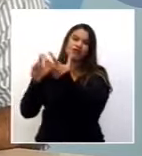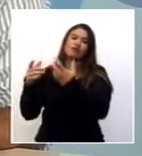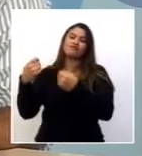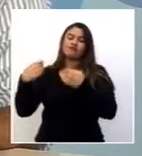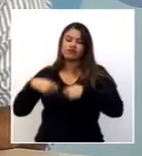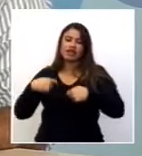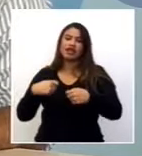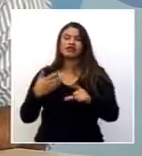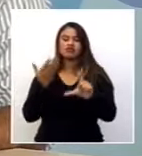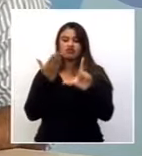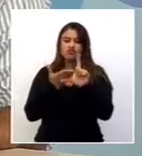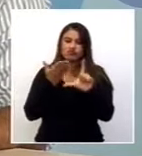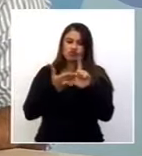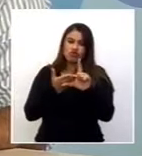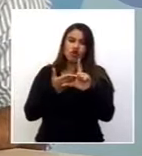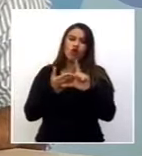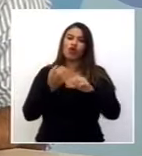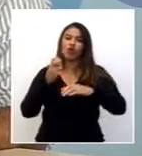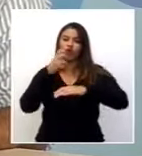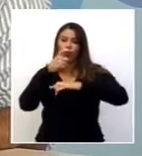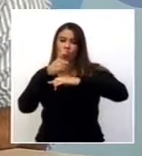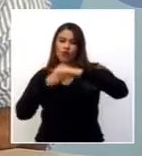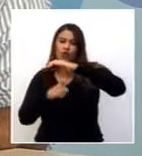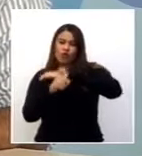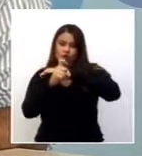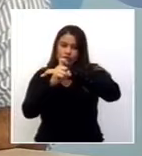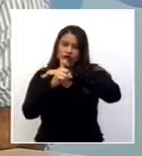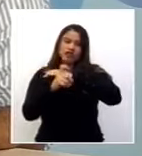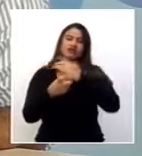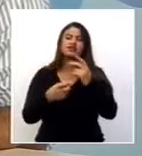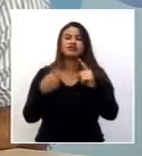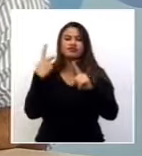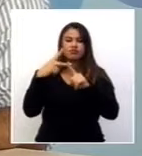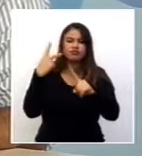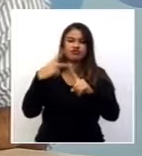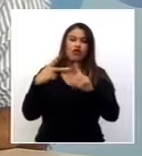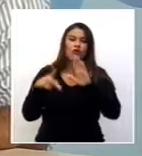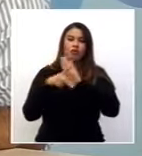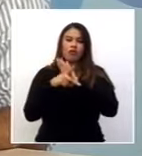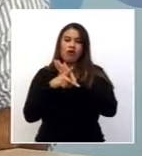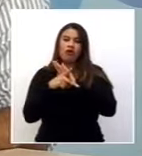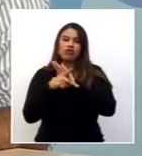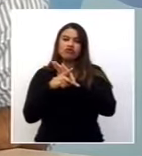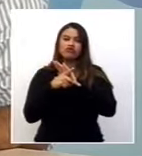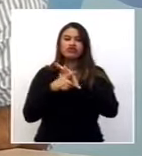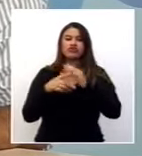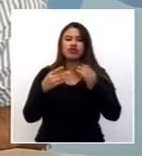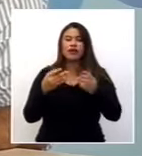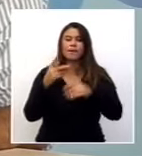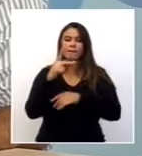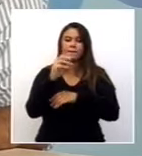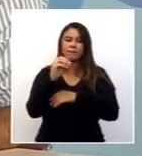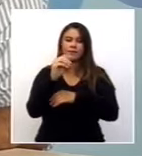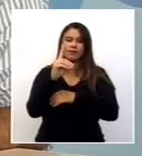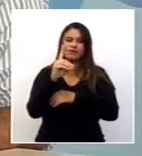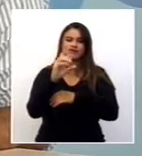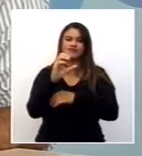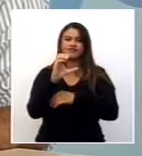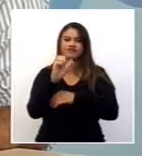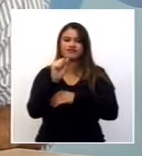Classroom, é o Meets, né? Plataformas para podcast, e Facebook,